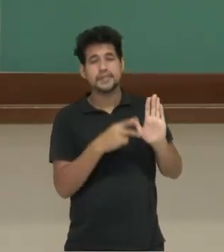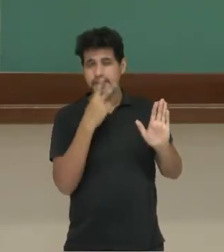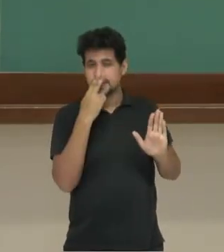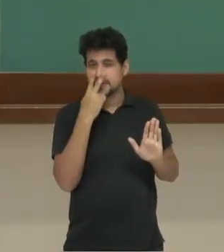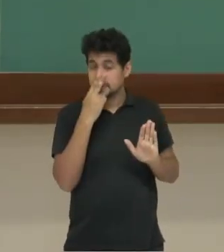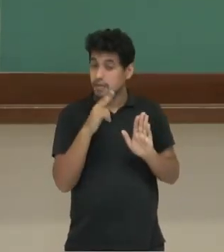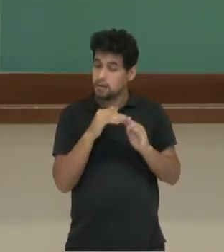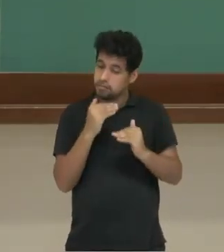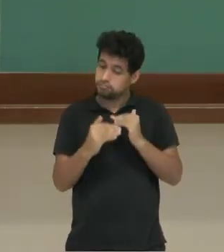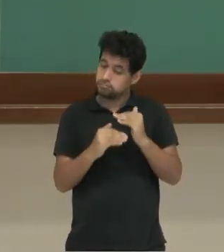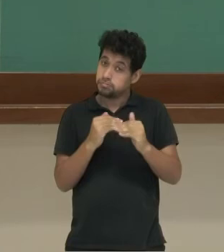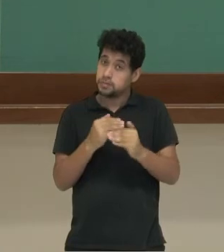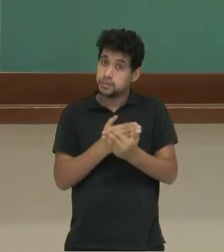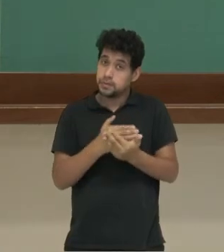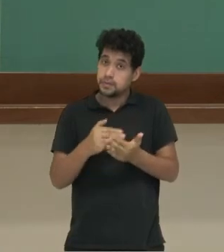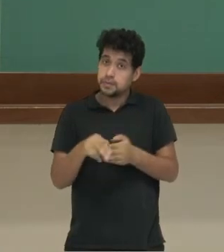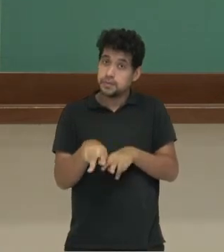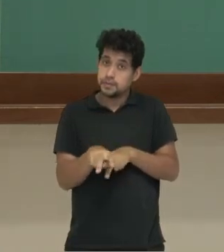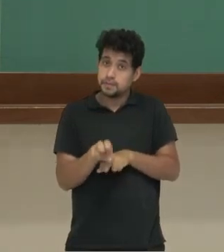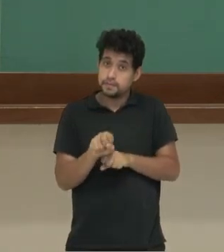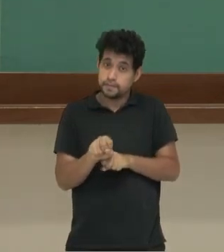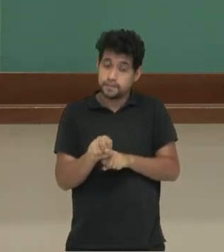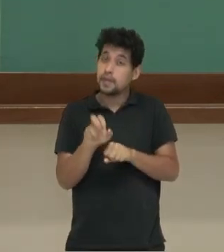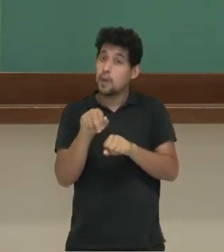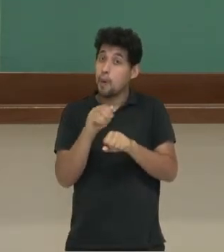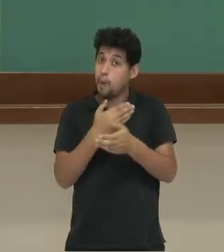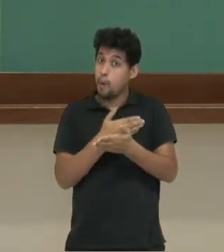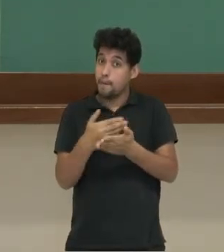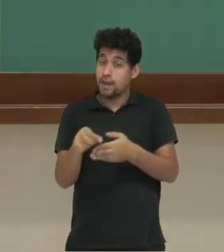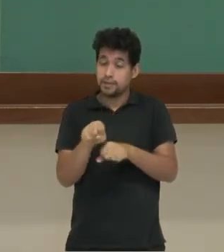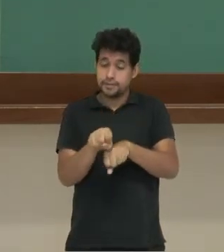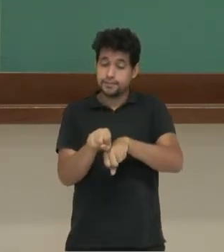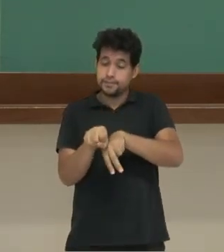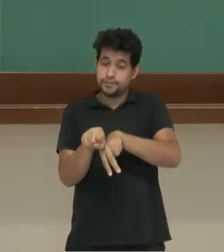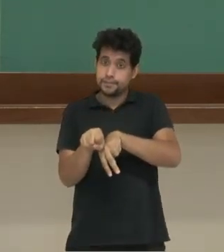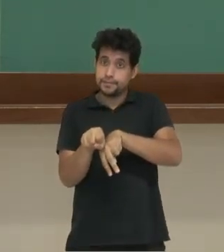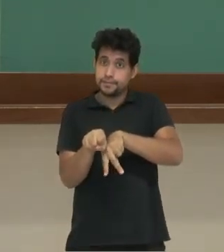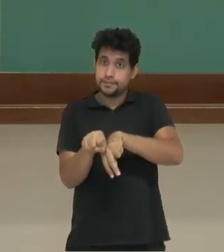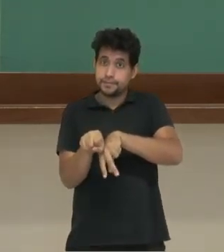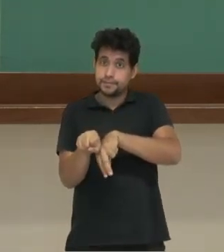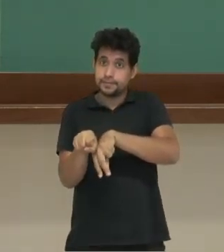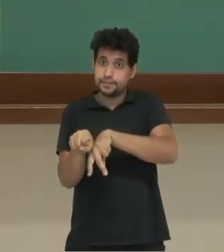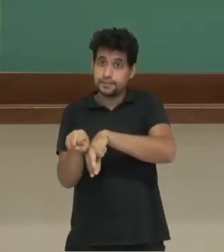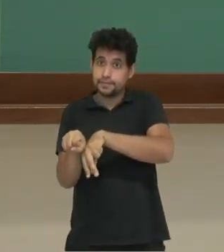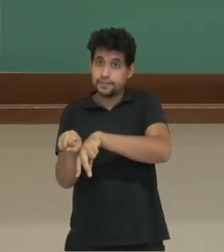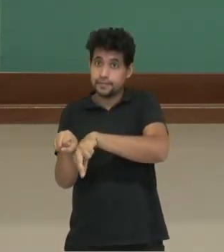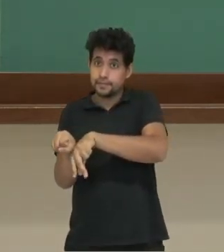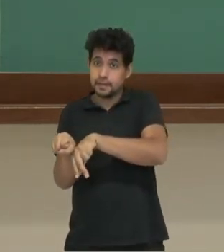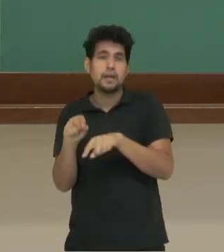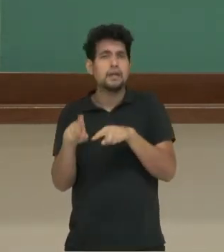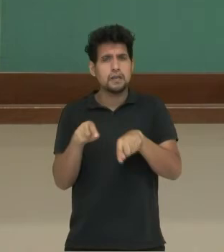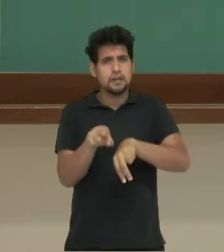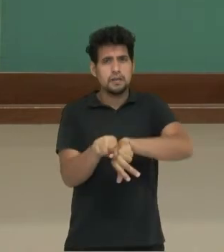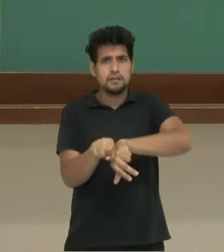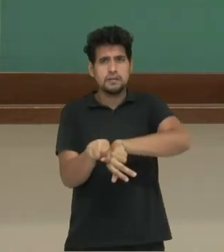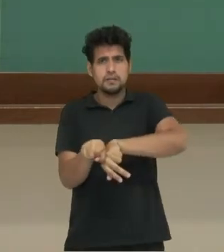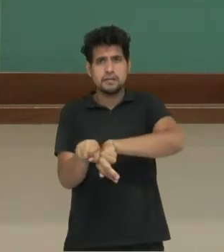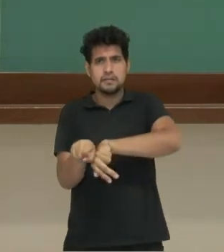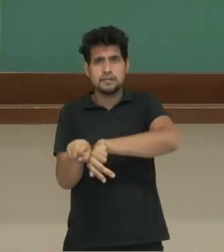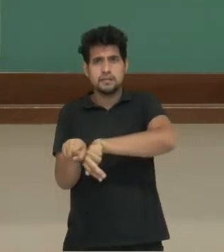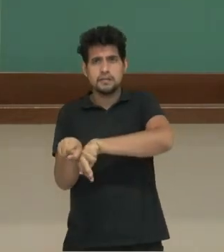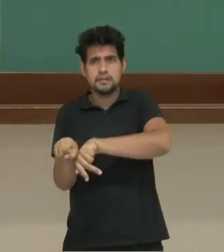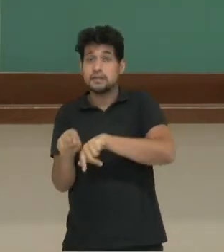patas traseiras. As patas traseiras são as primeiras a aparecer, certo? E essa cauda, conforme ele vai crescendo, ela